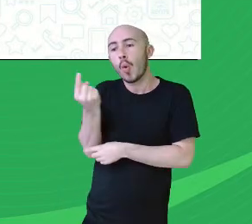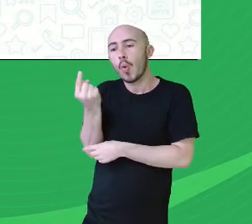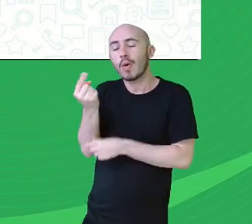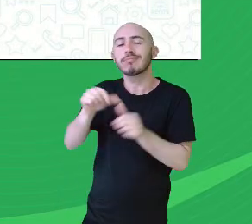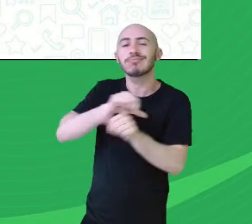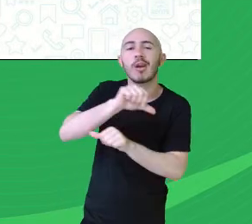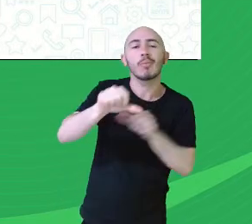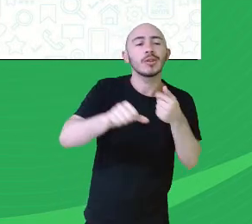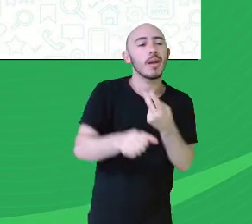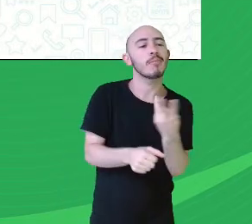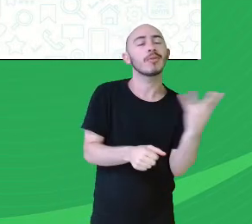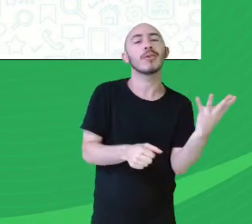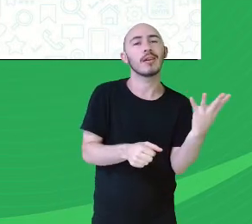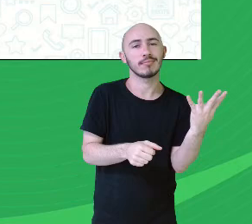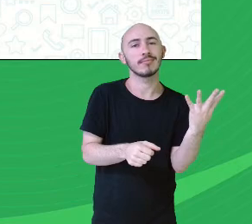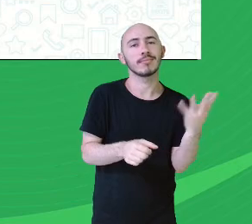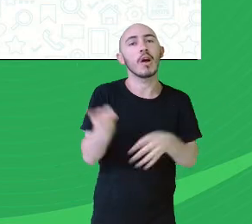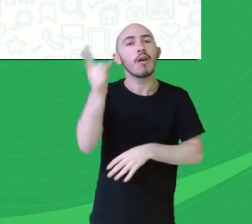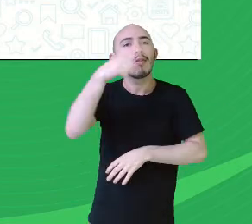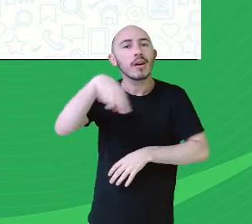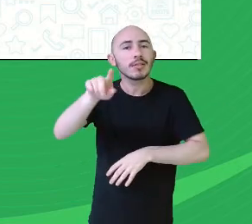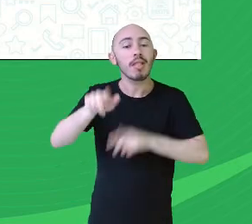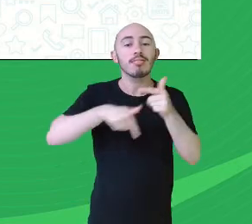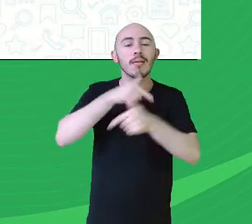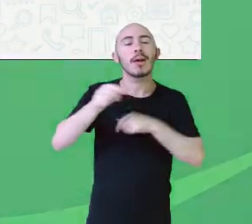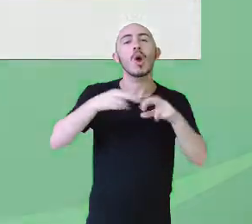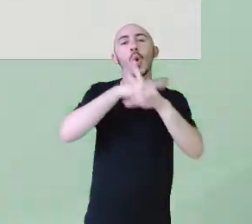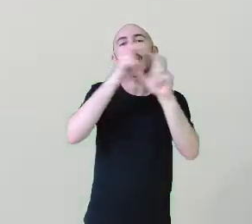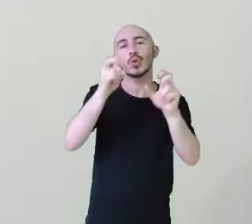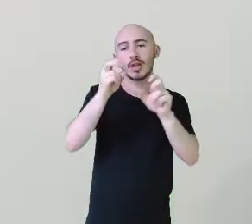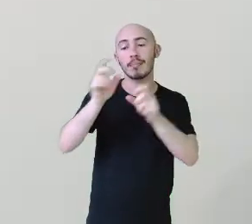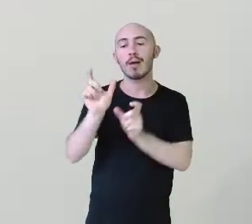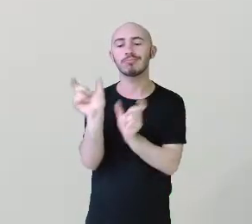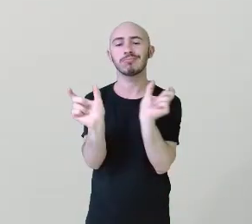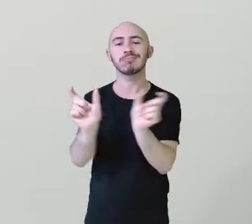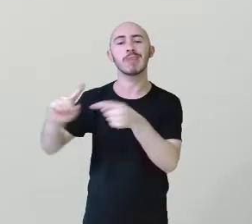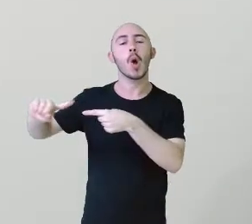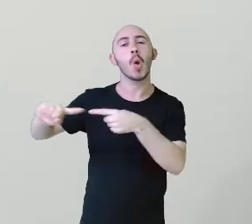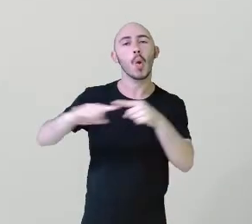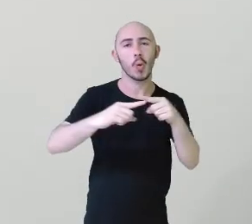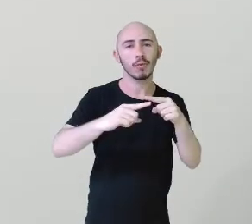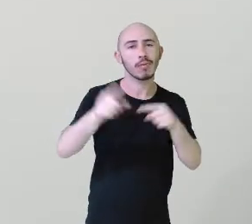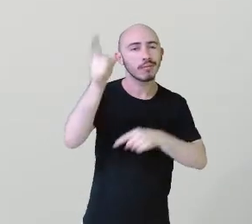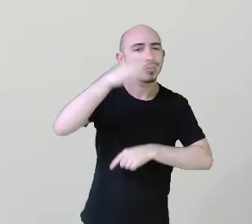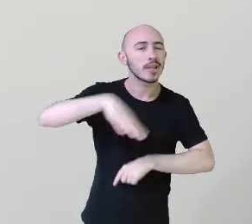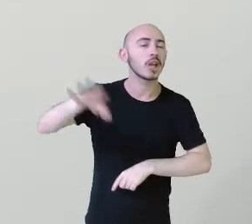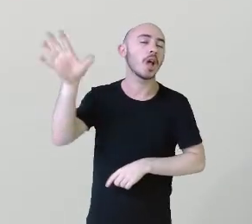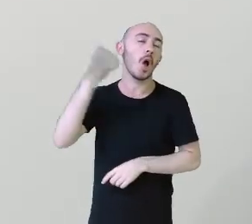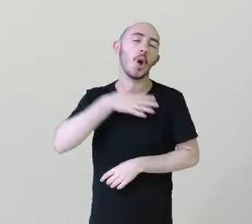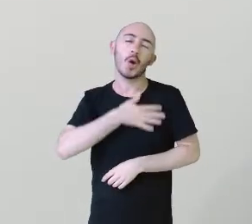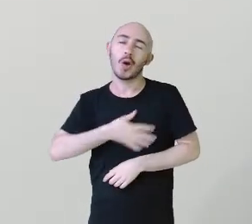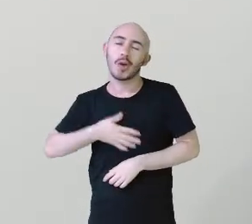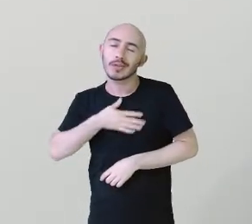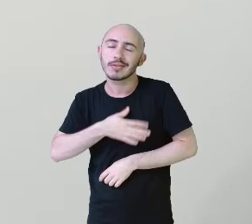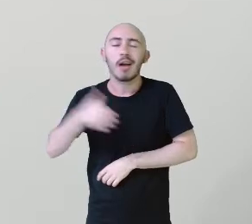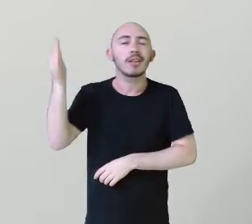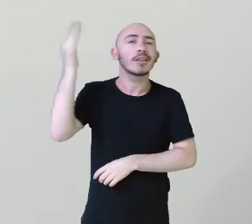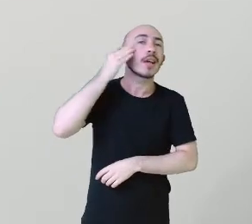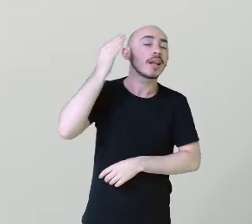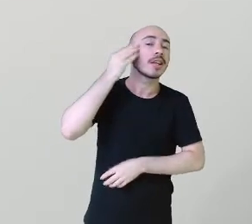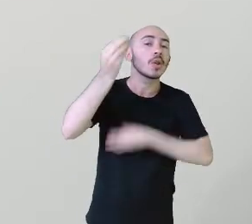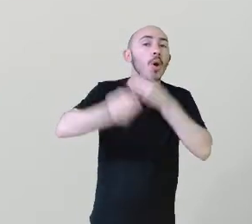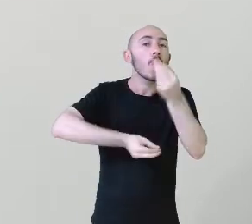isso aí, gente. Hoje trabalhamos concordância nominal. Eu espero que vocês tenham gostado, que vocês tenham compreendido bem